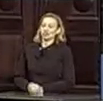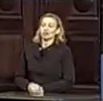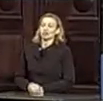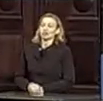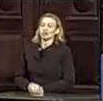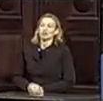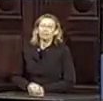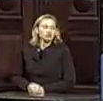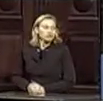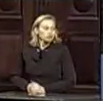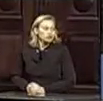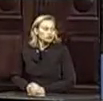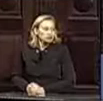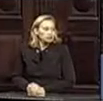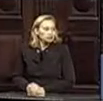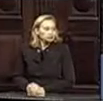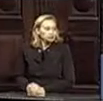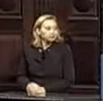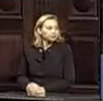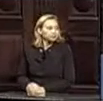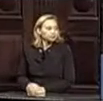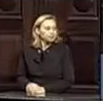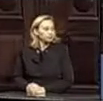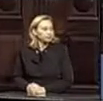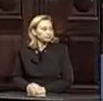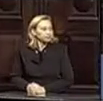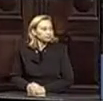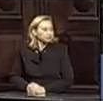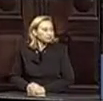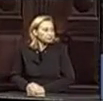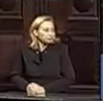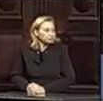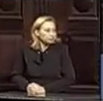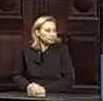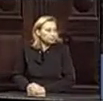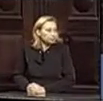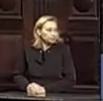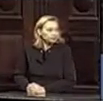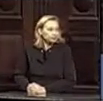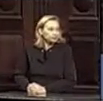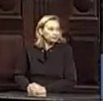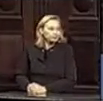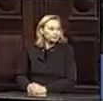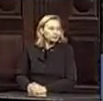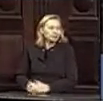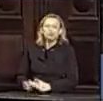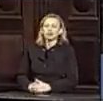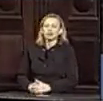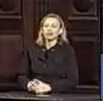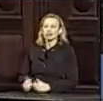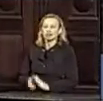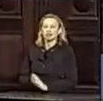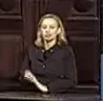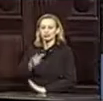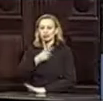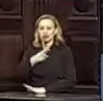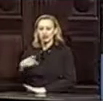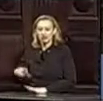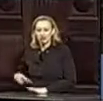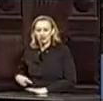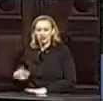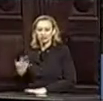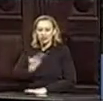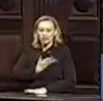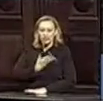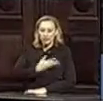vou abordar, senhora presidente, aproveitando a presença da deputada Marta Rocha, a questão